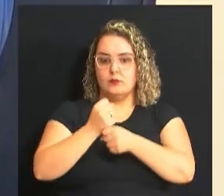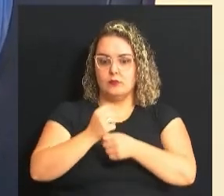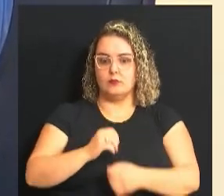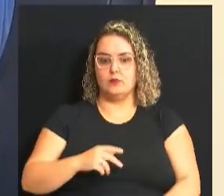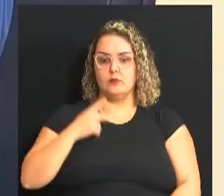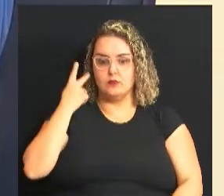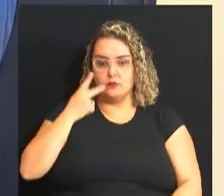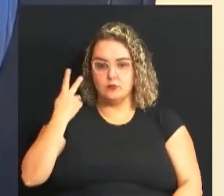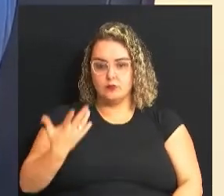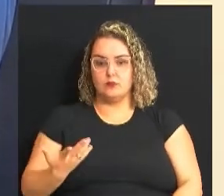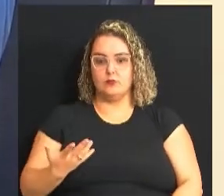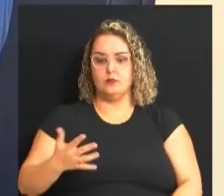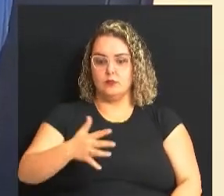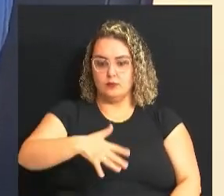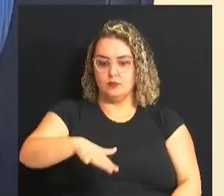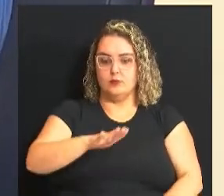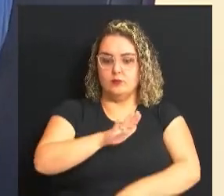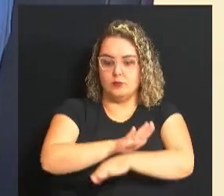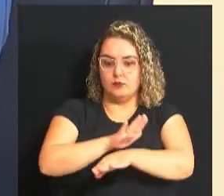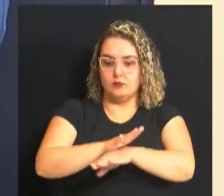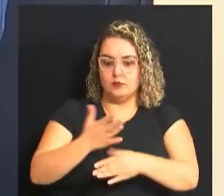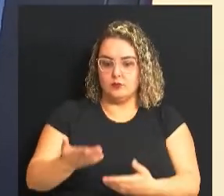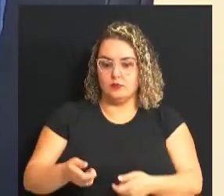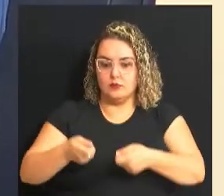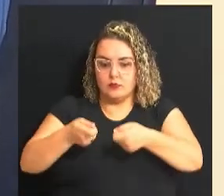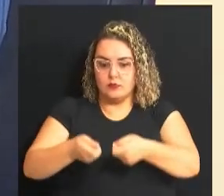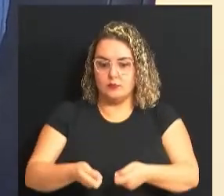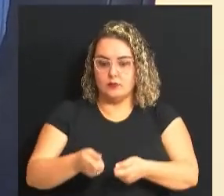na área da assistência, né, e para garantir